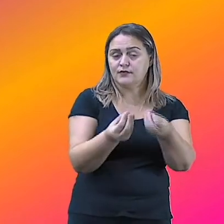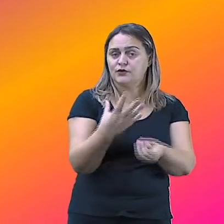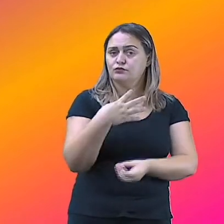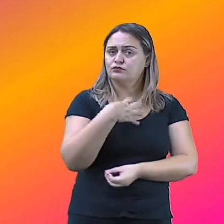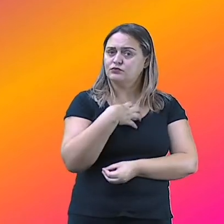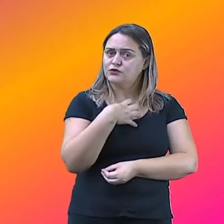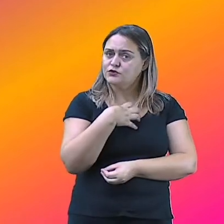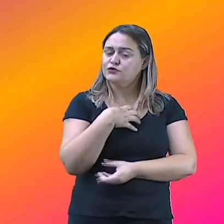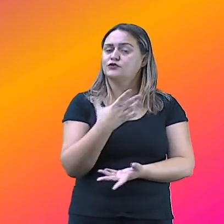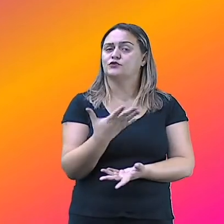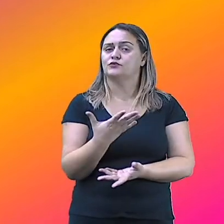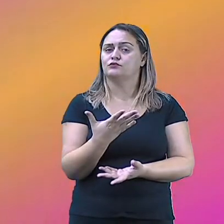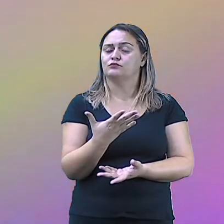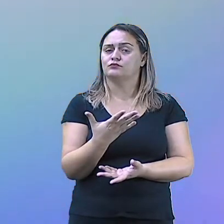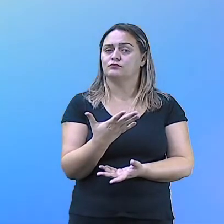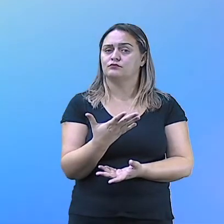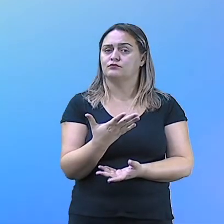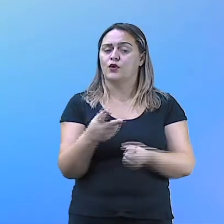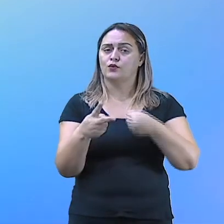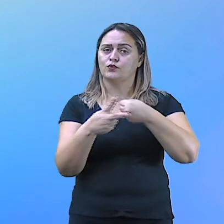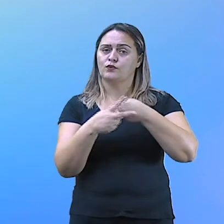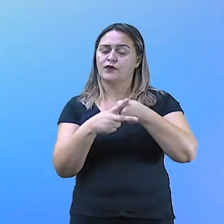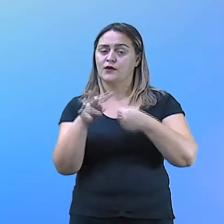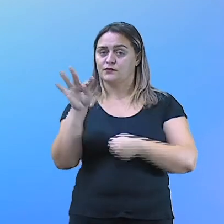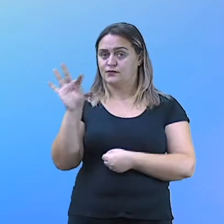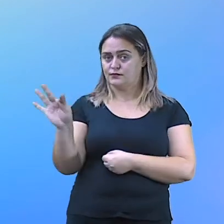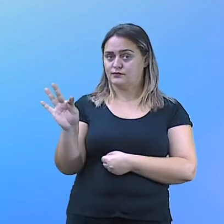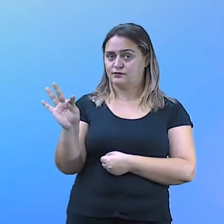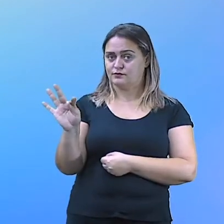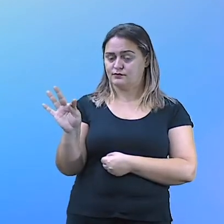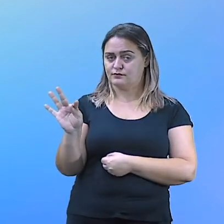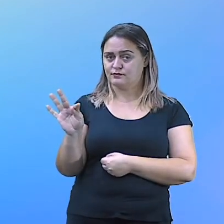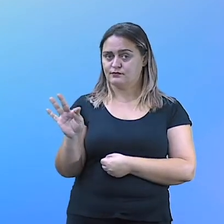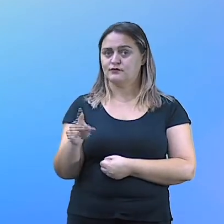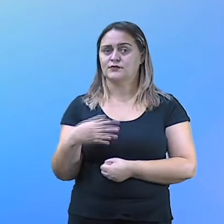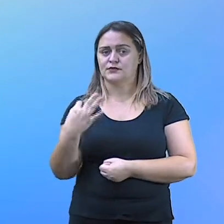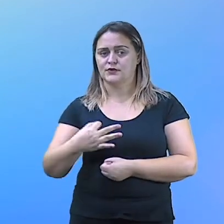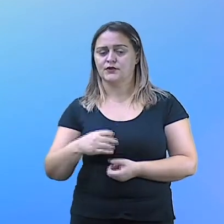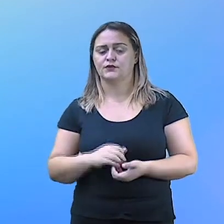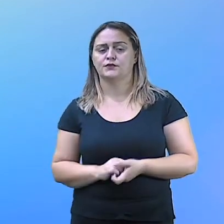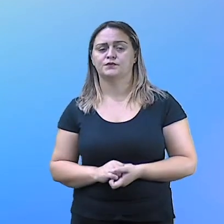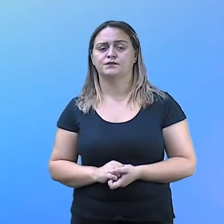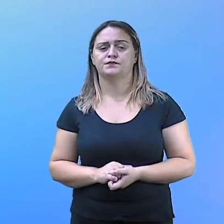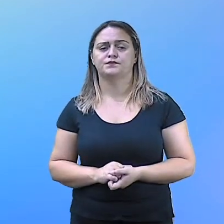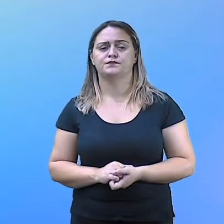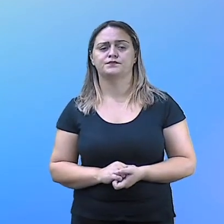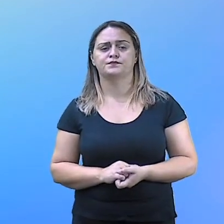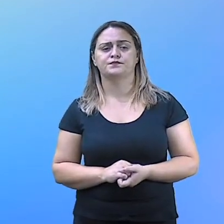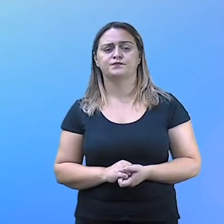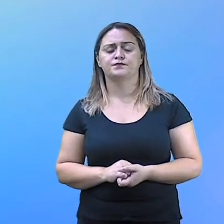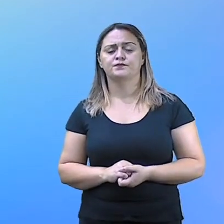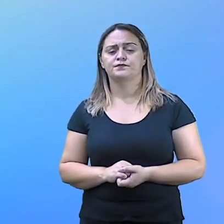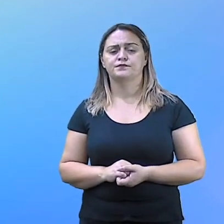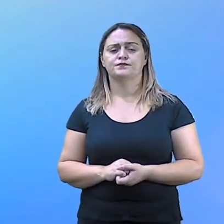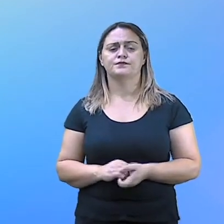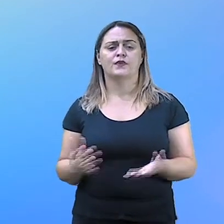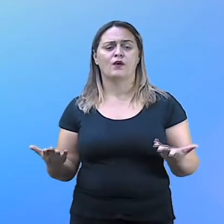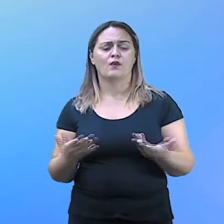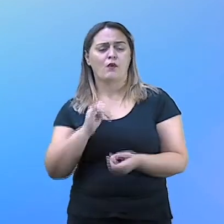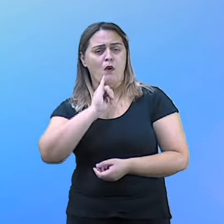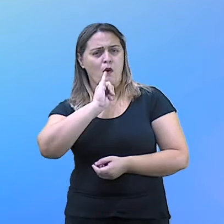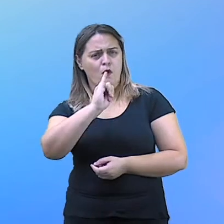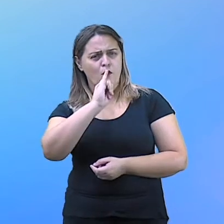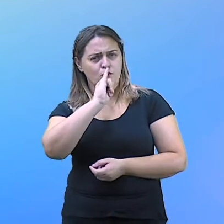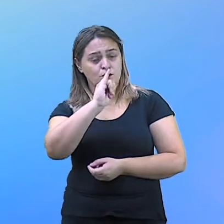verbos transitivos. Isso mesmo. E aí nós precisamos, então, estabelecer aqui, então, uma informação